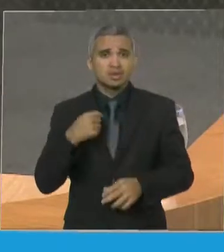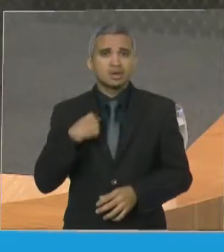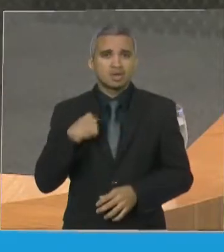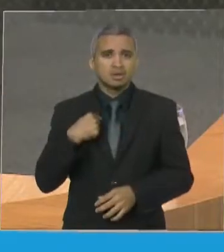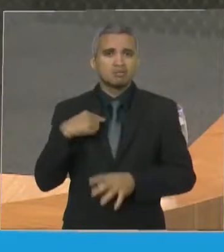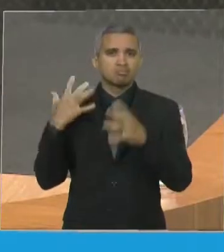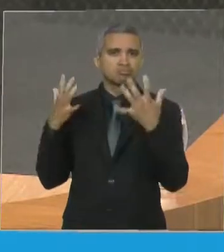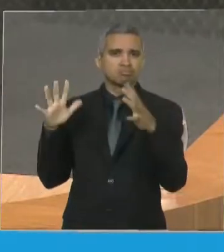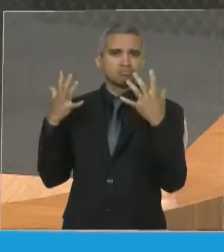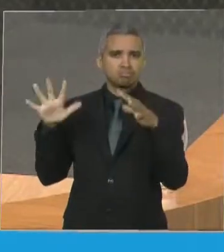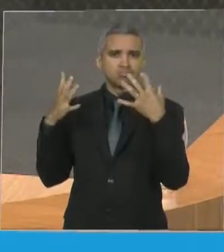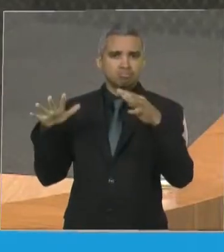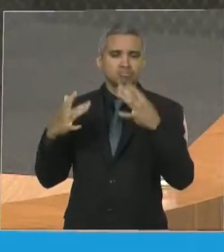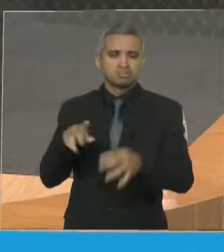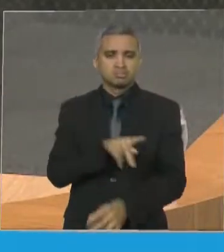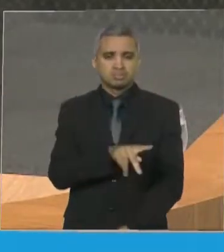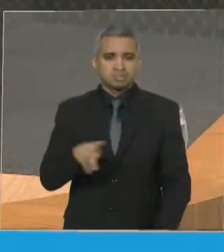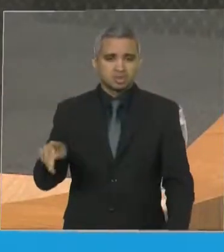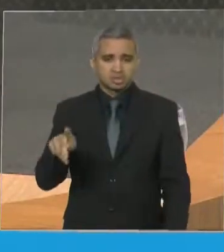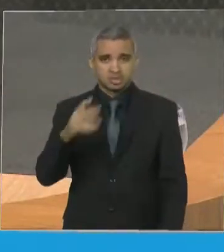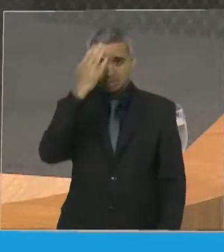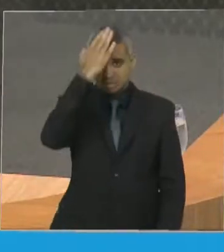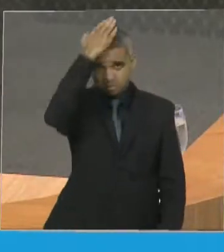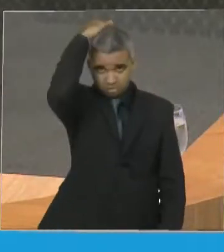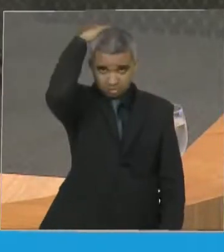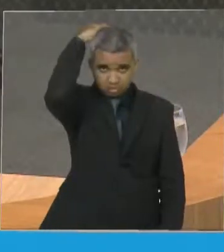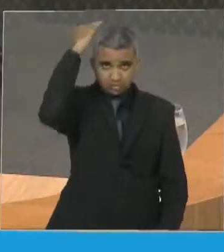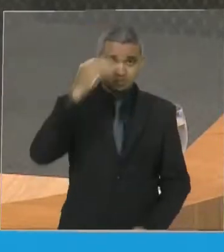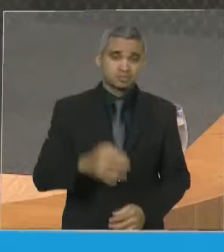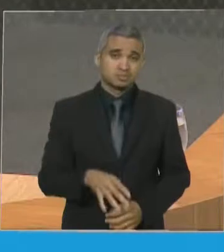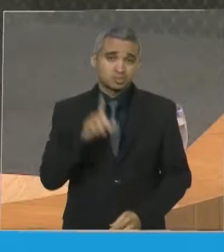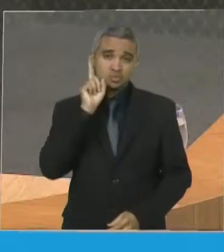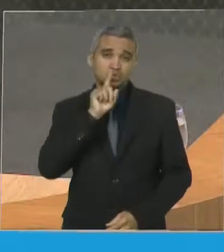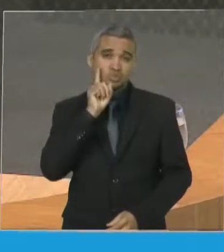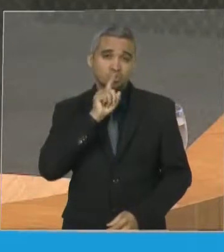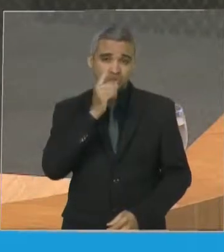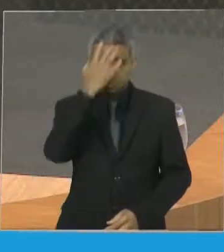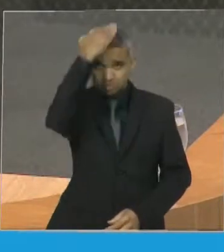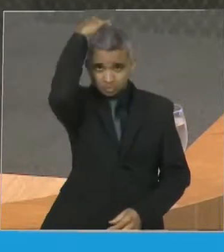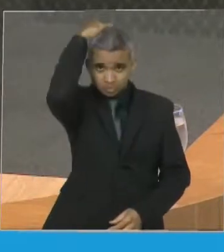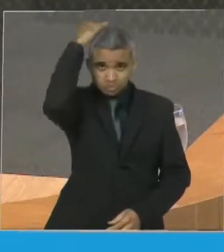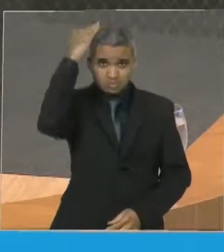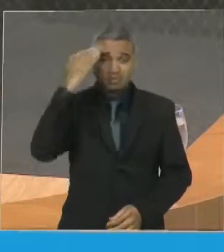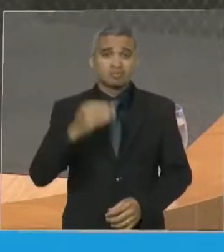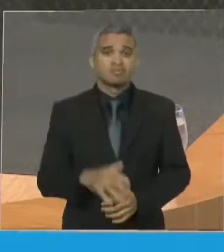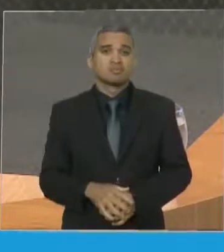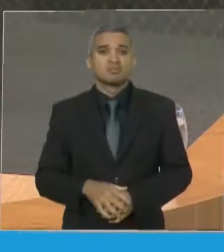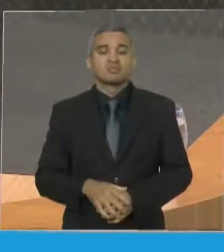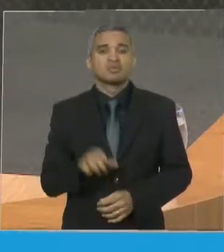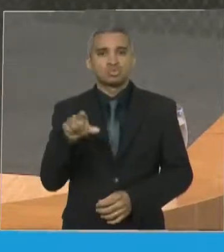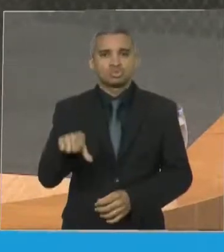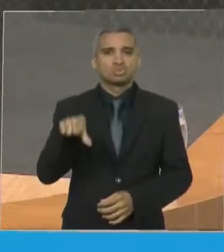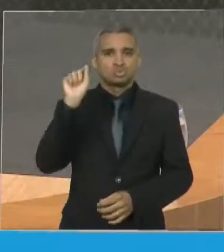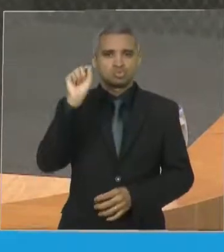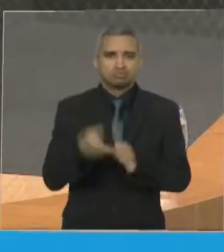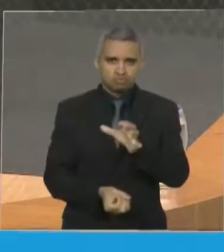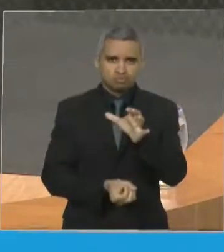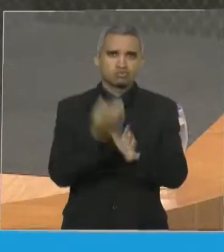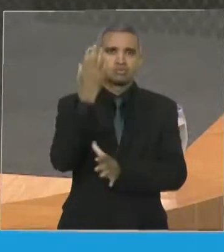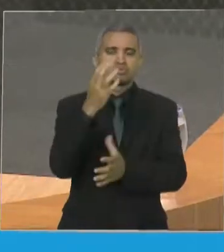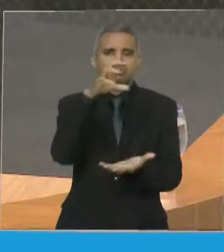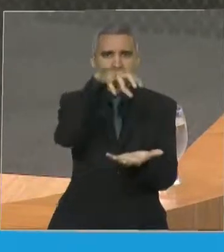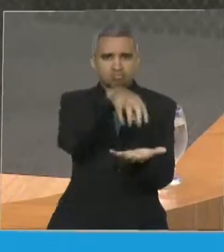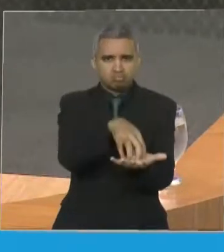do presidente Donald Trump de colocar, de fato, a embaixada dos Estados Unidos